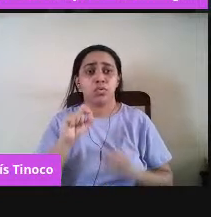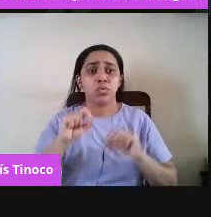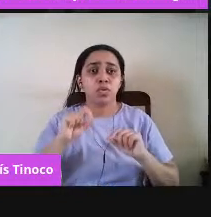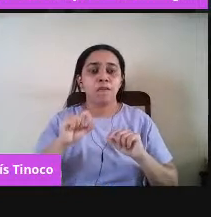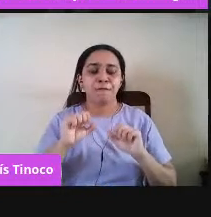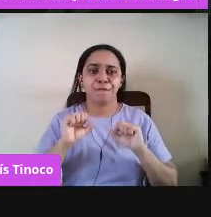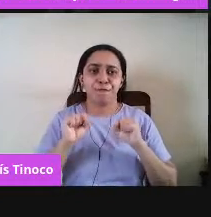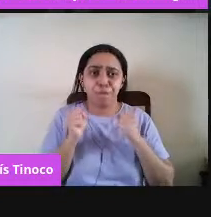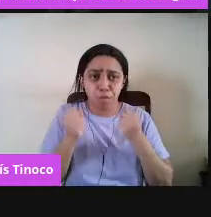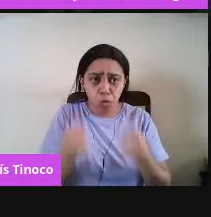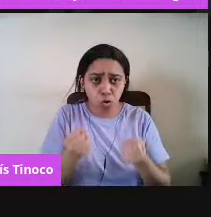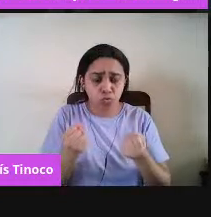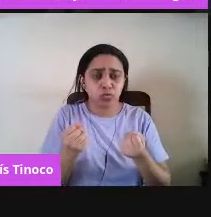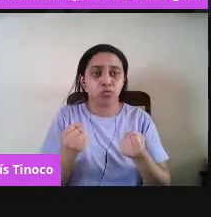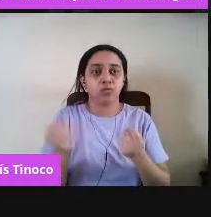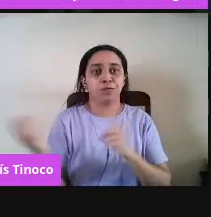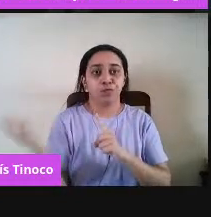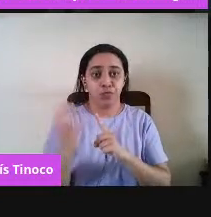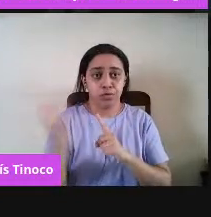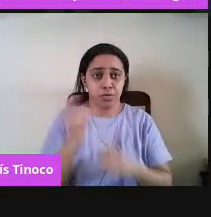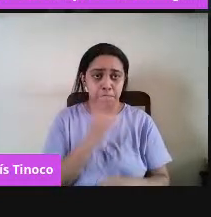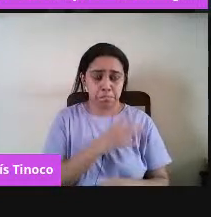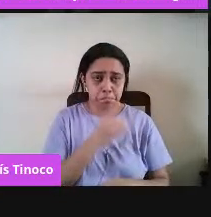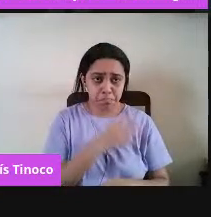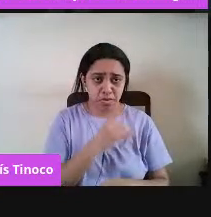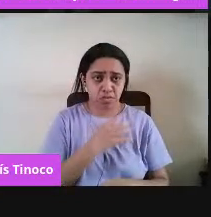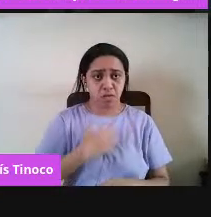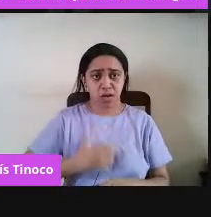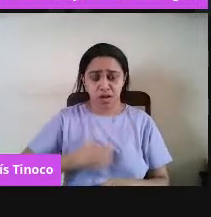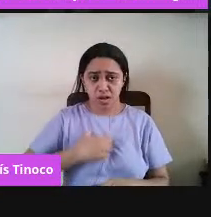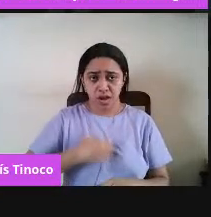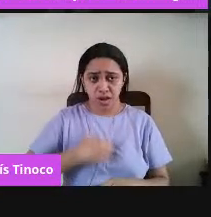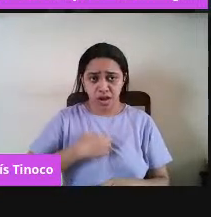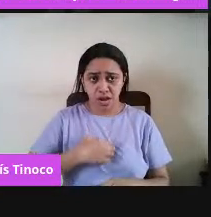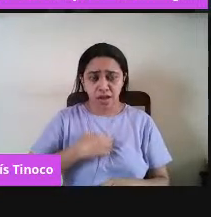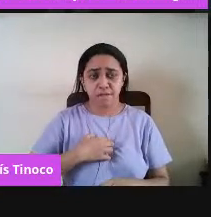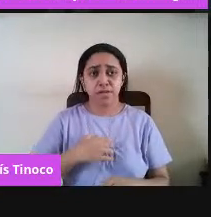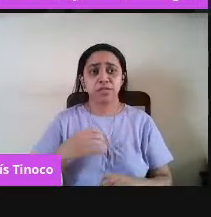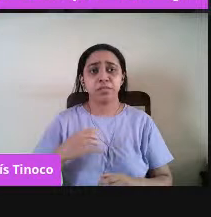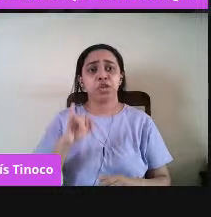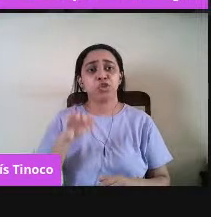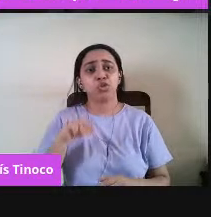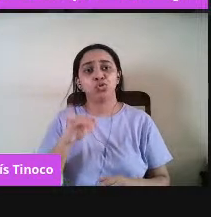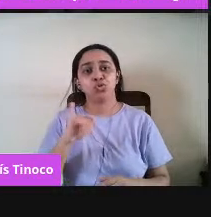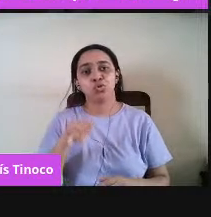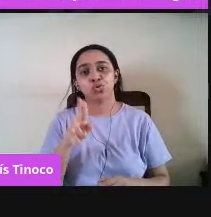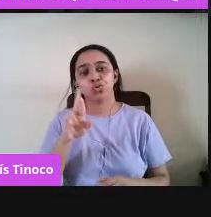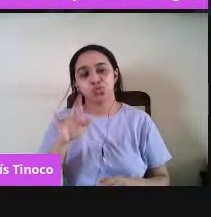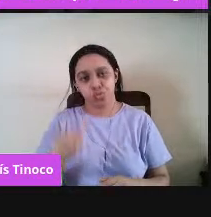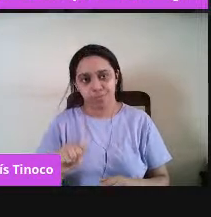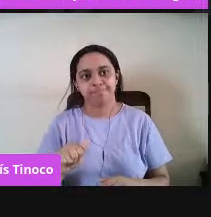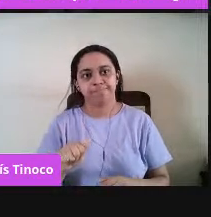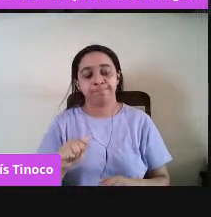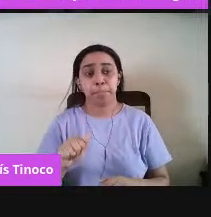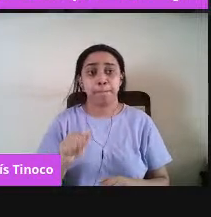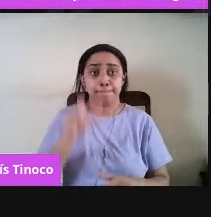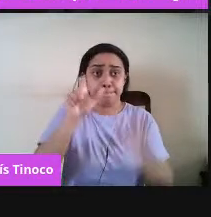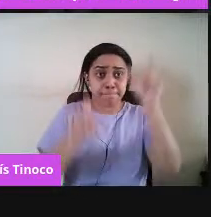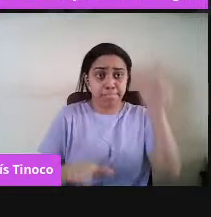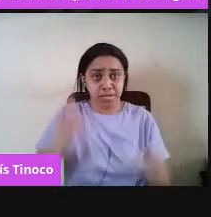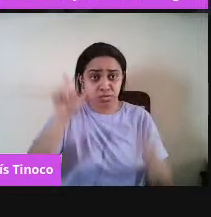medo, raiva ou injúria sofrida, odiosidade à pessoa ou à coisa odiada,